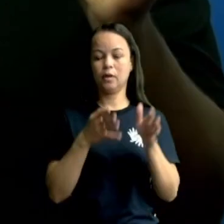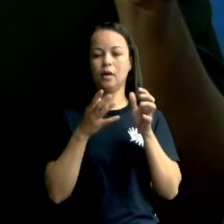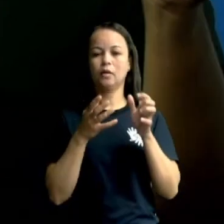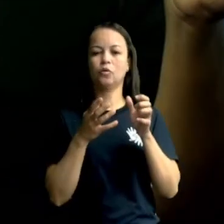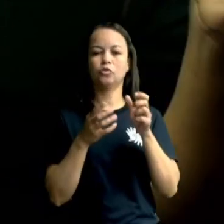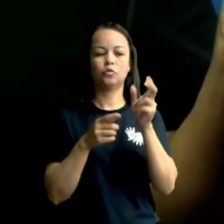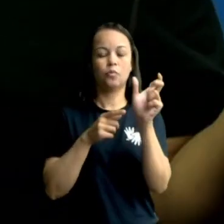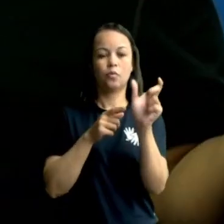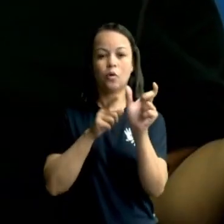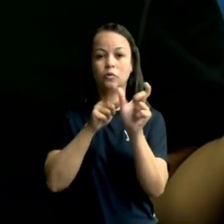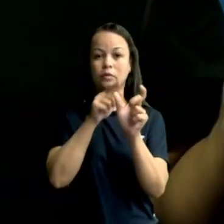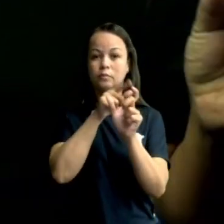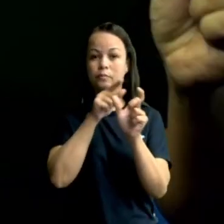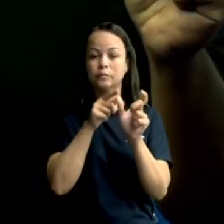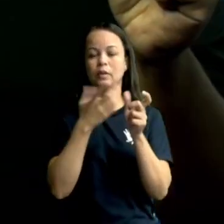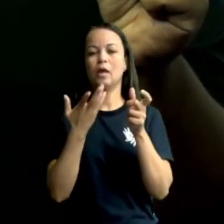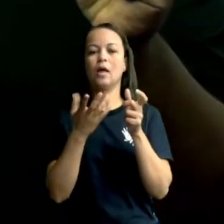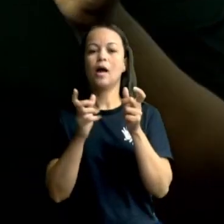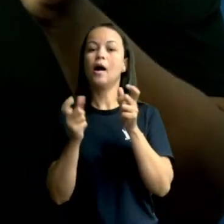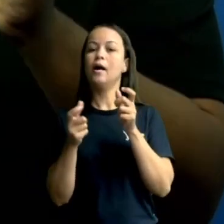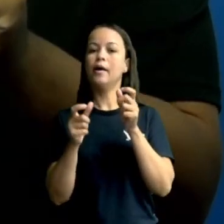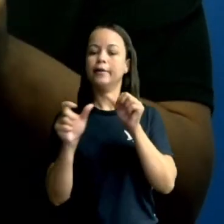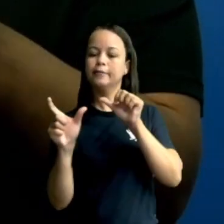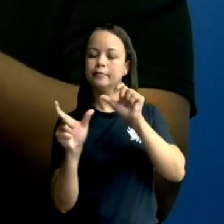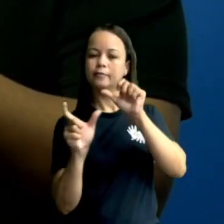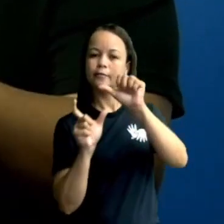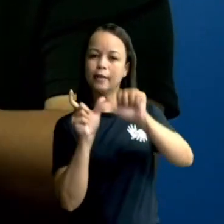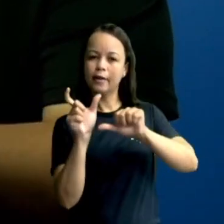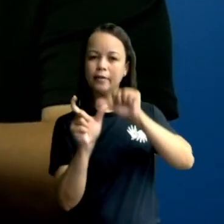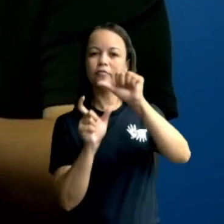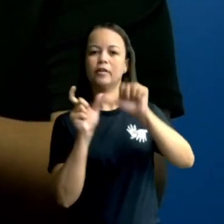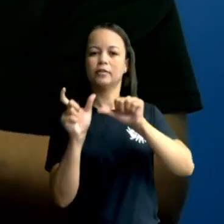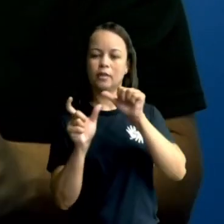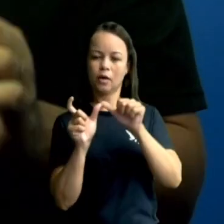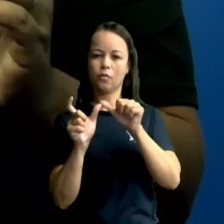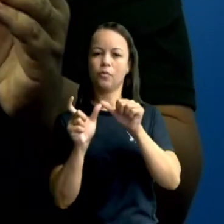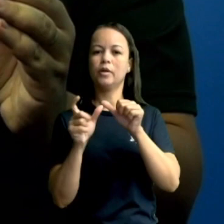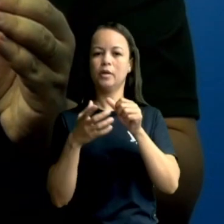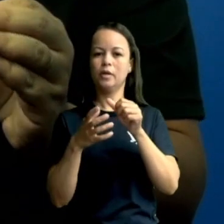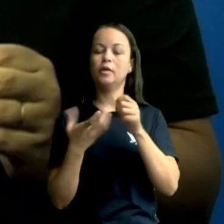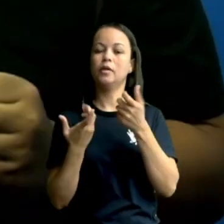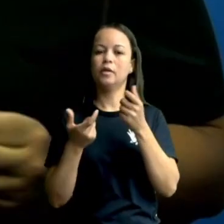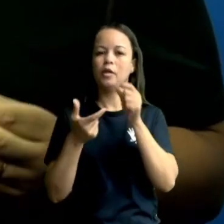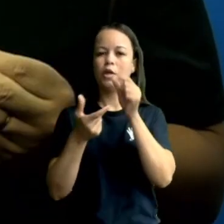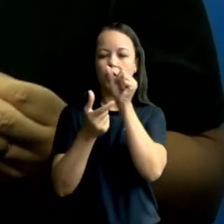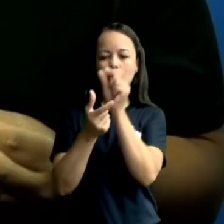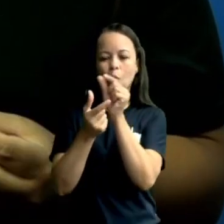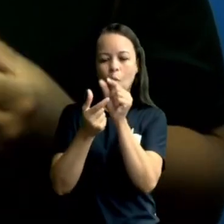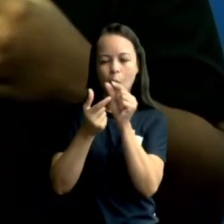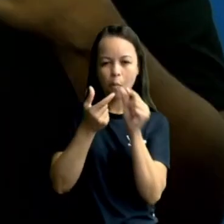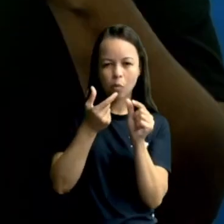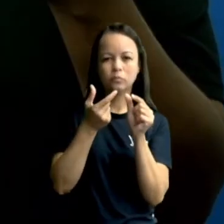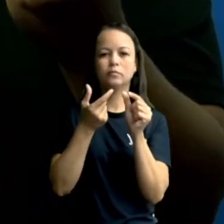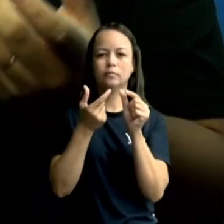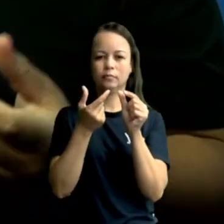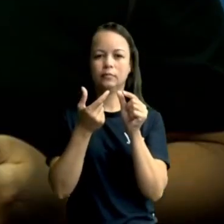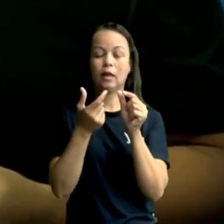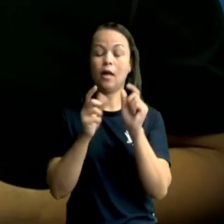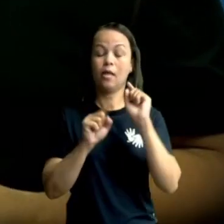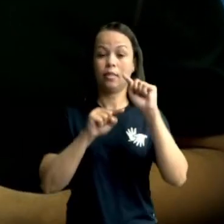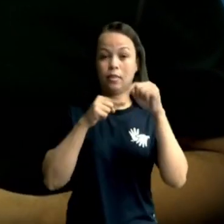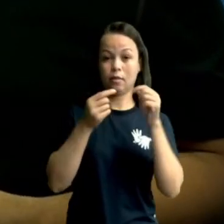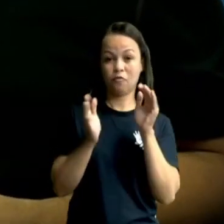palavras: derivação e composição. E por último, vamos ver os